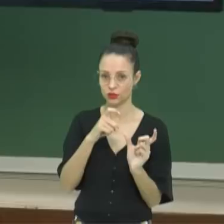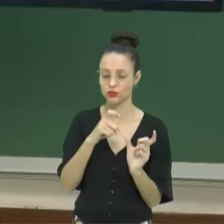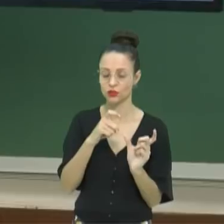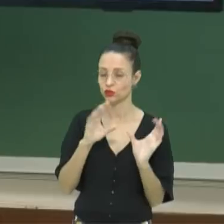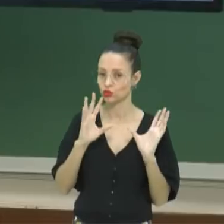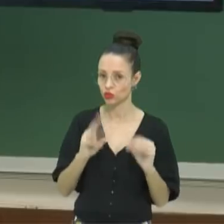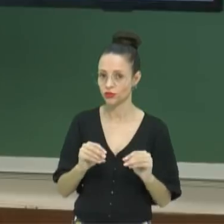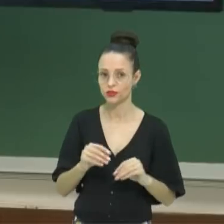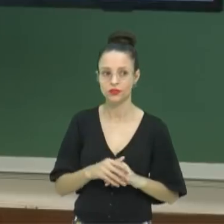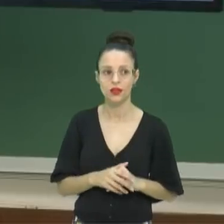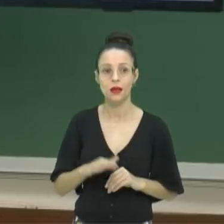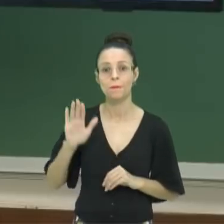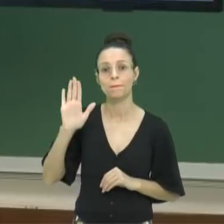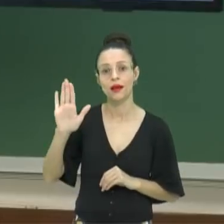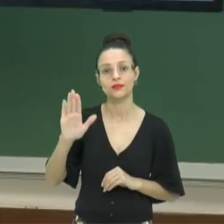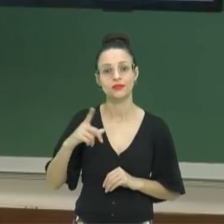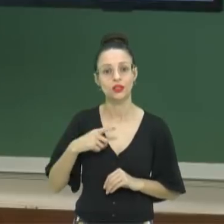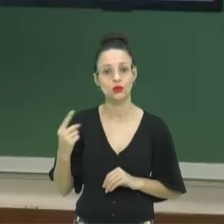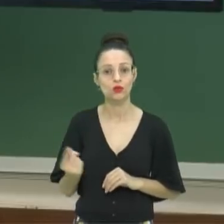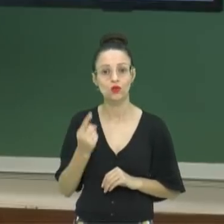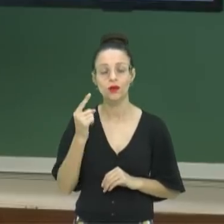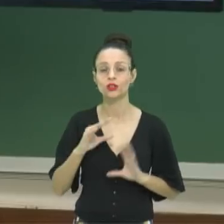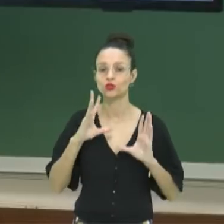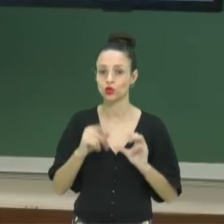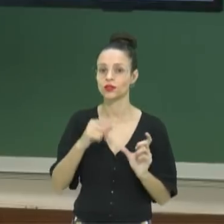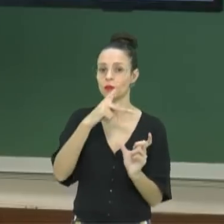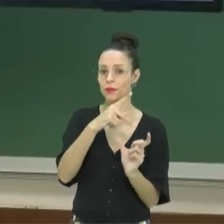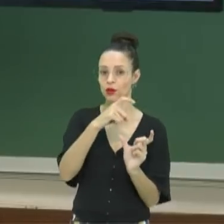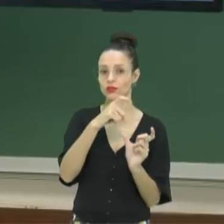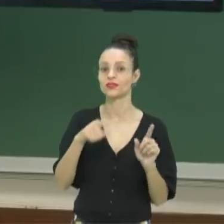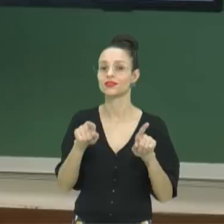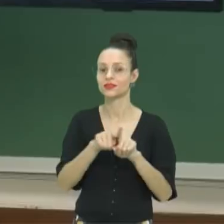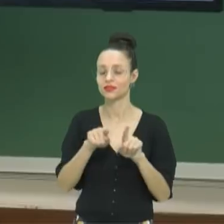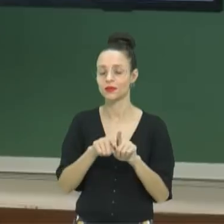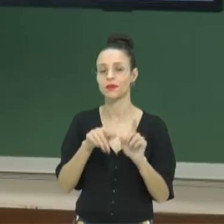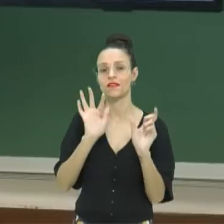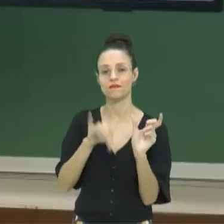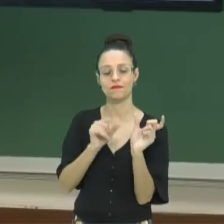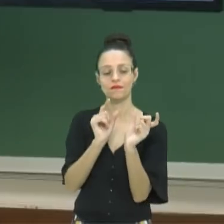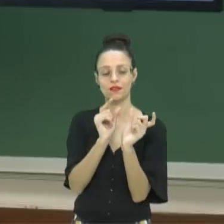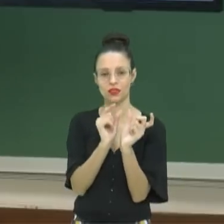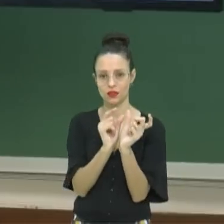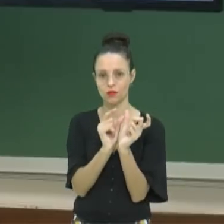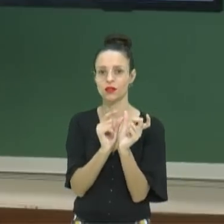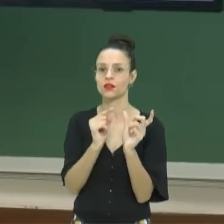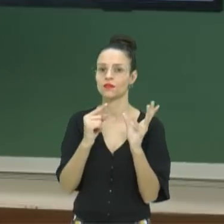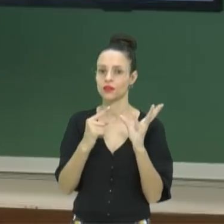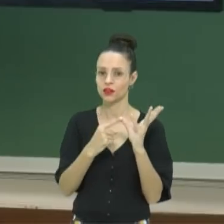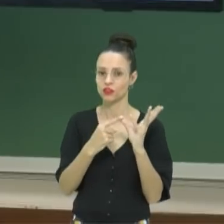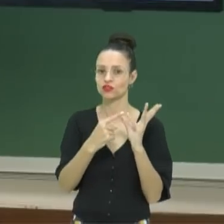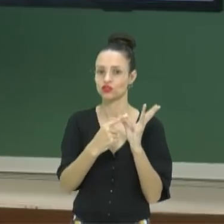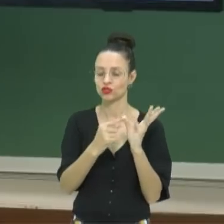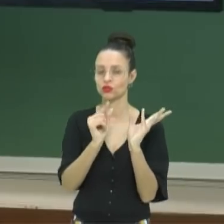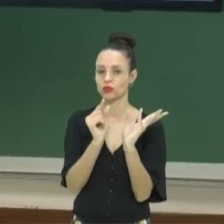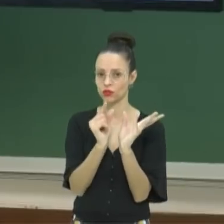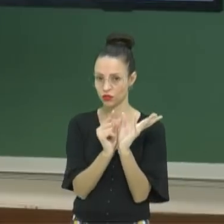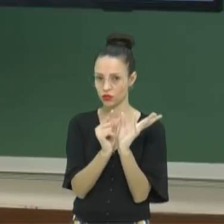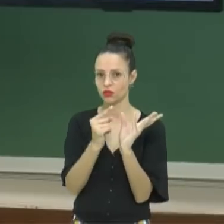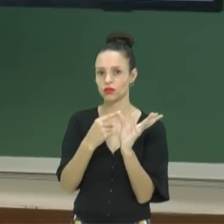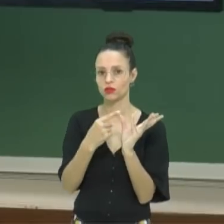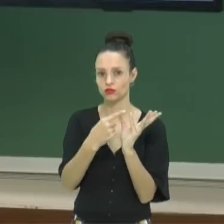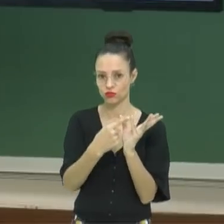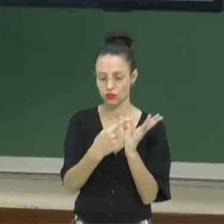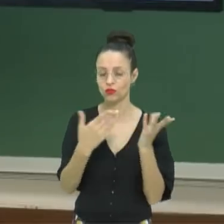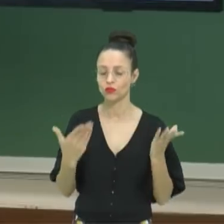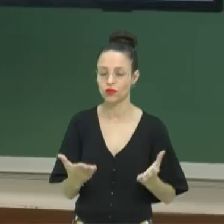todas. Só que tem uma alternativa que todas elas são paroxítonas terminadas em ditongo. Terminadas em